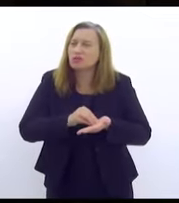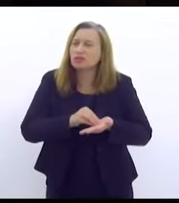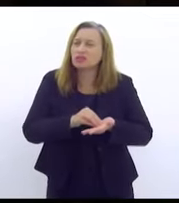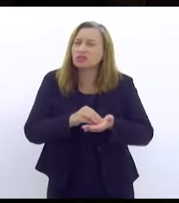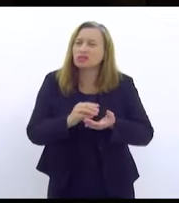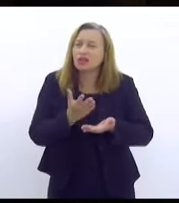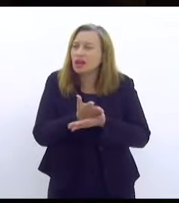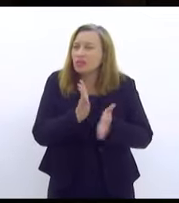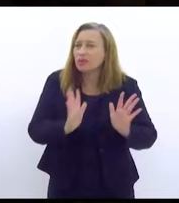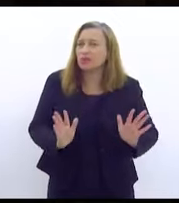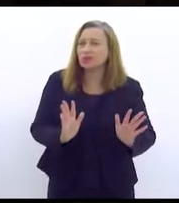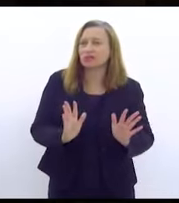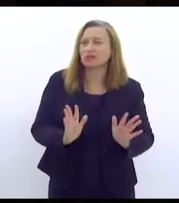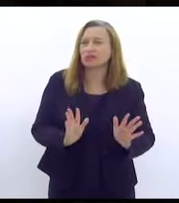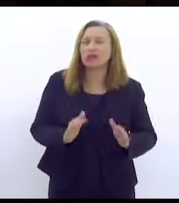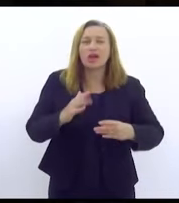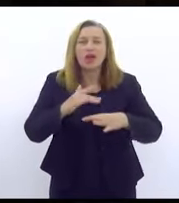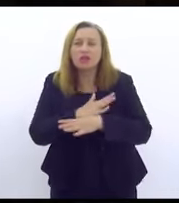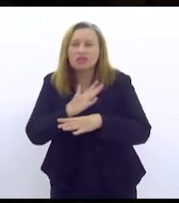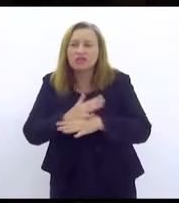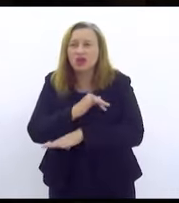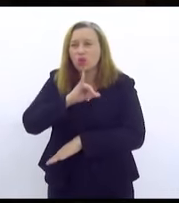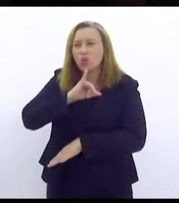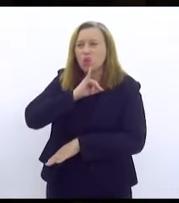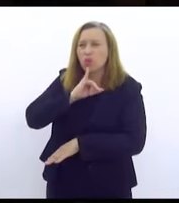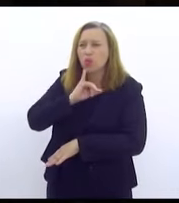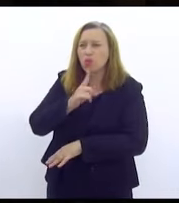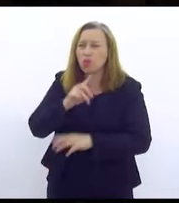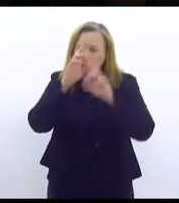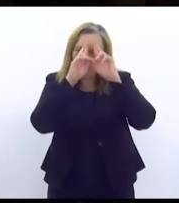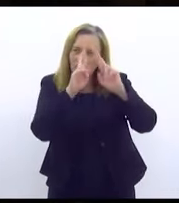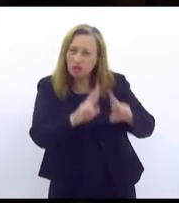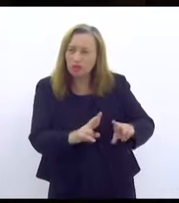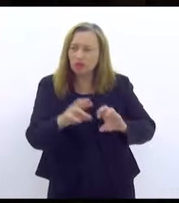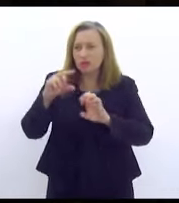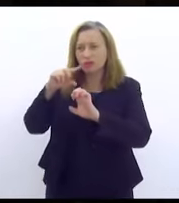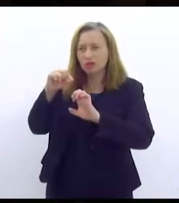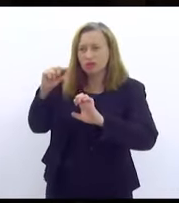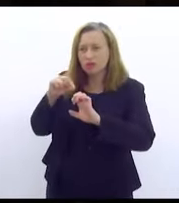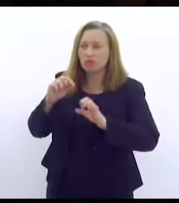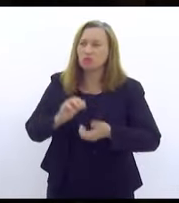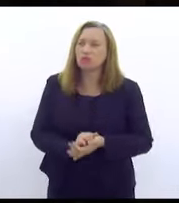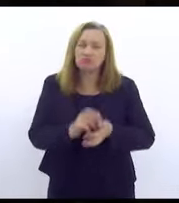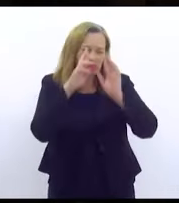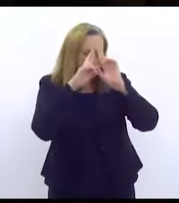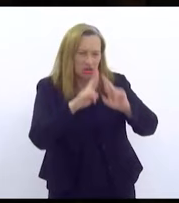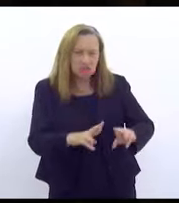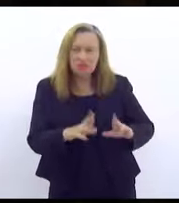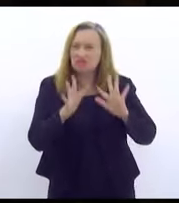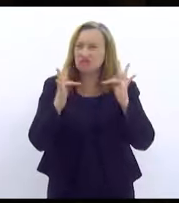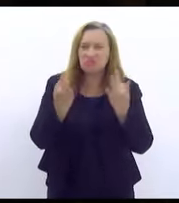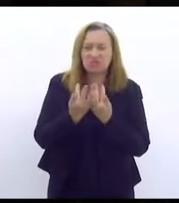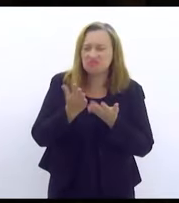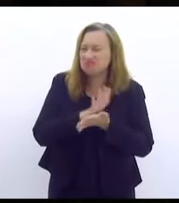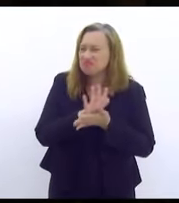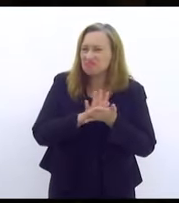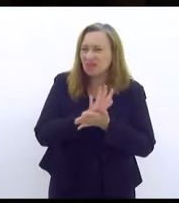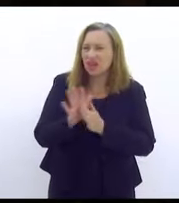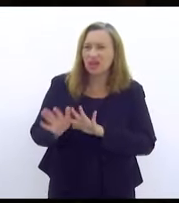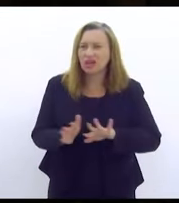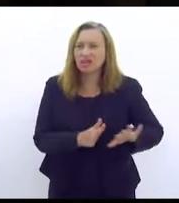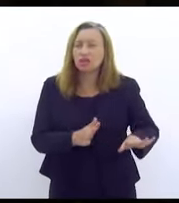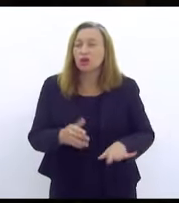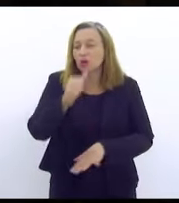embora. É uma cidade que, infelizmente, não respeita o empreendedor, é uma cidade que não respeita as famílias, é uma cidade